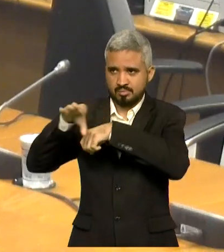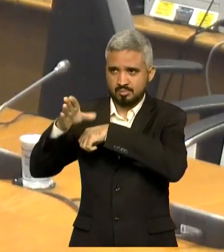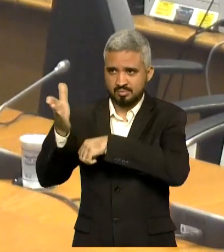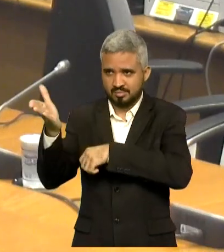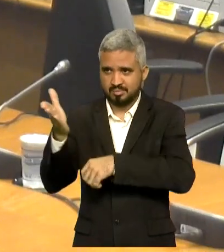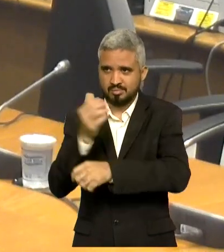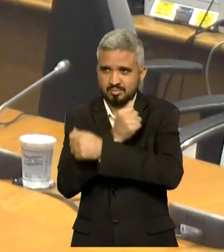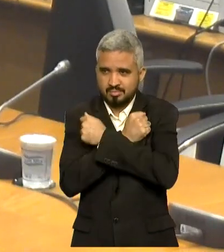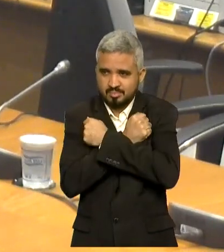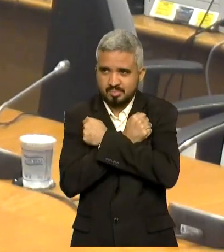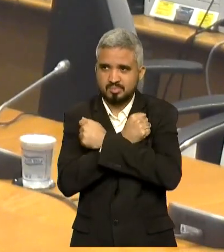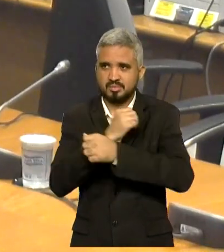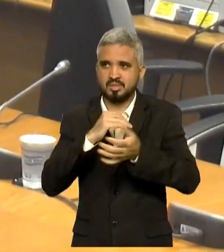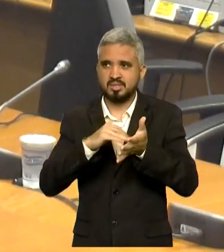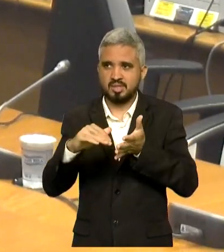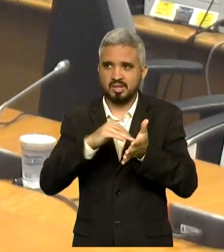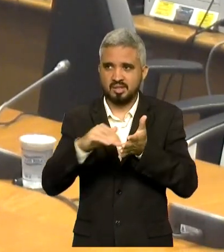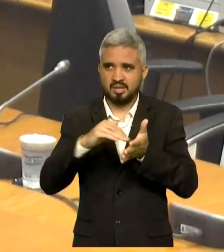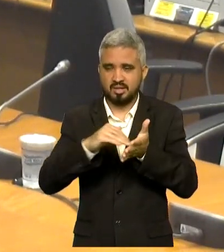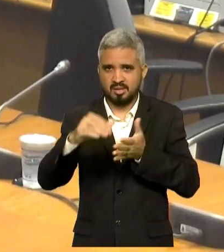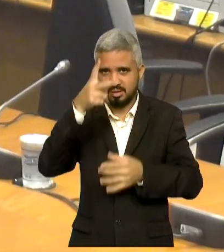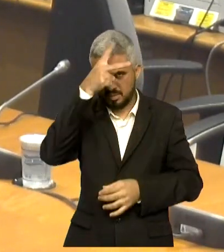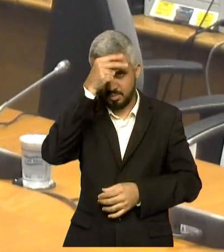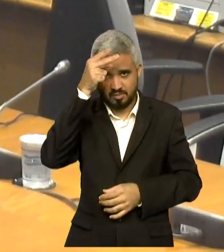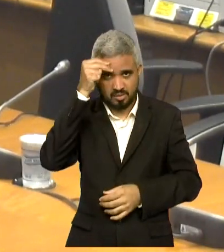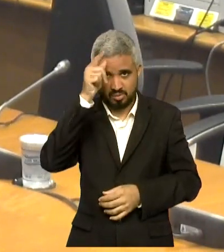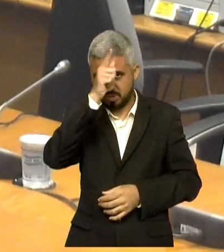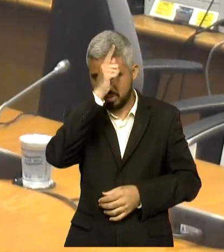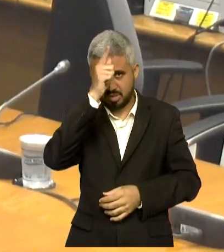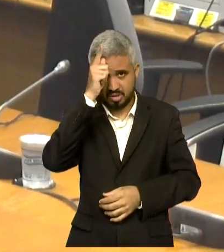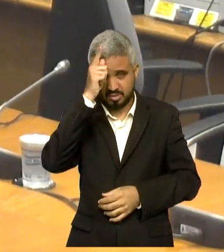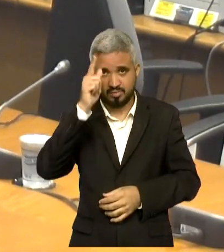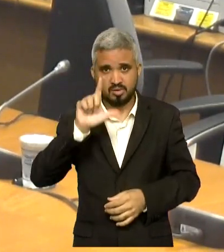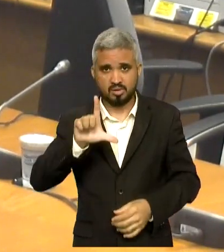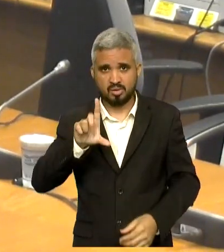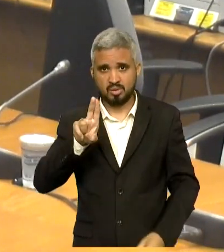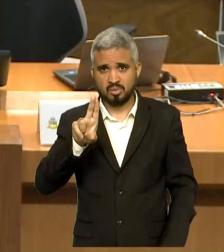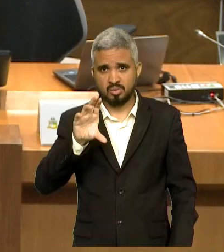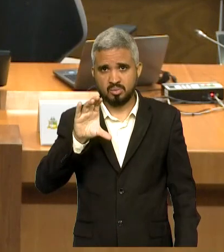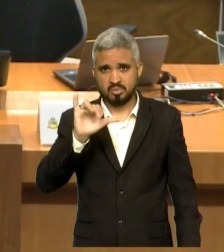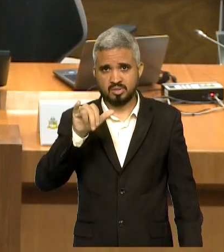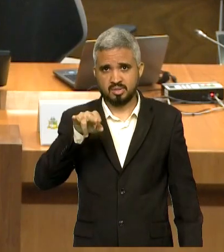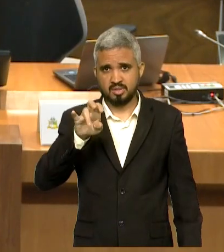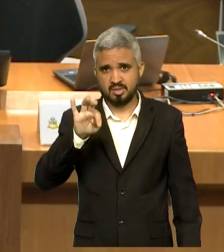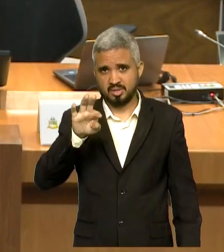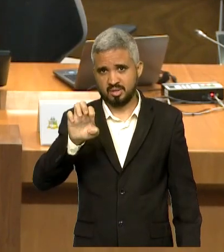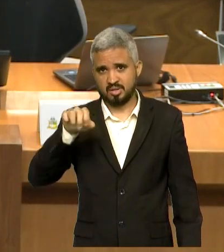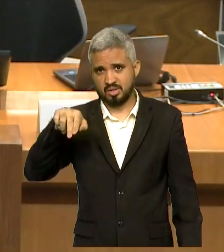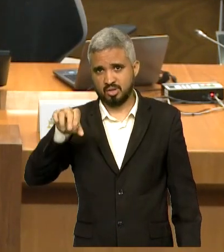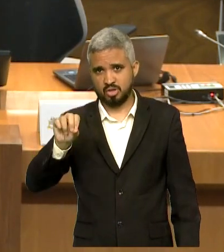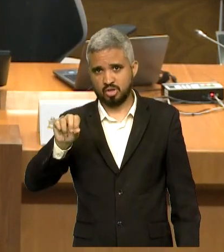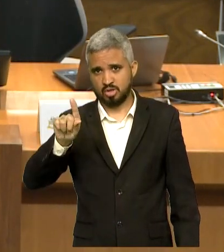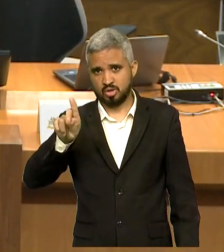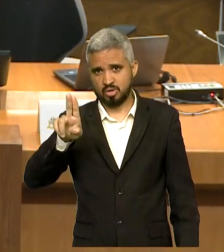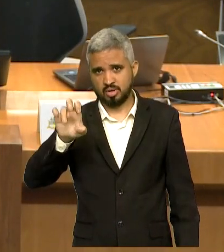reconhecimento. Secretária Municipal da Mulher, Lucinete Nogueira. Não há